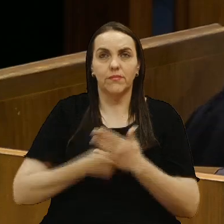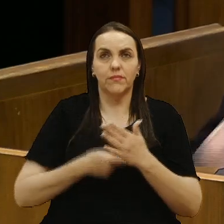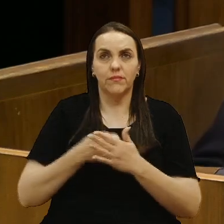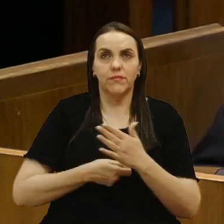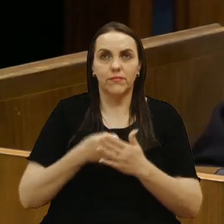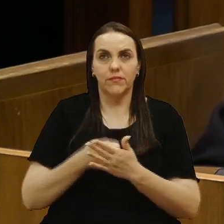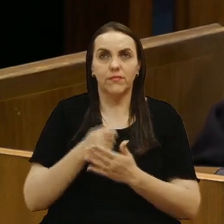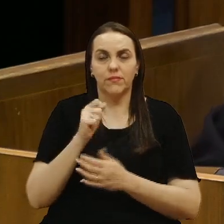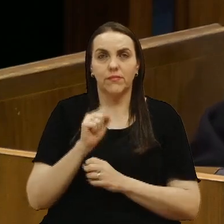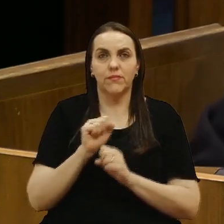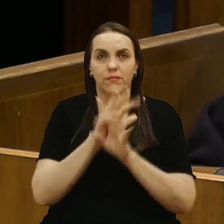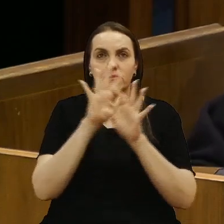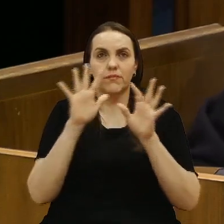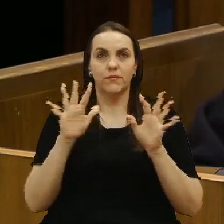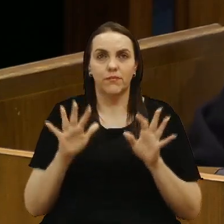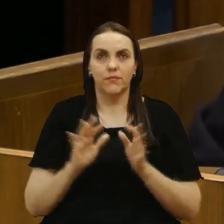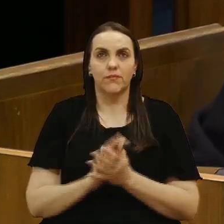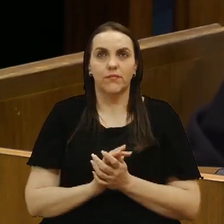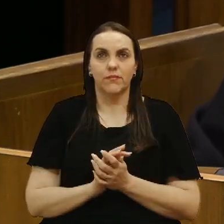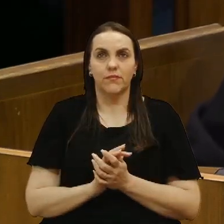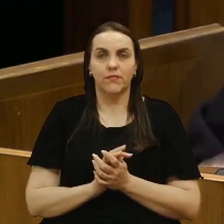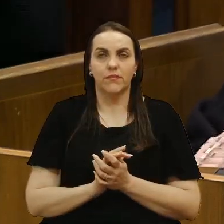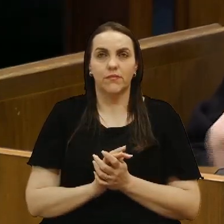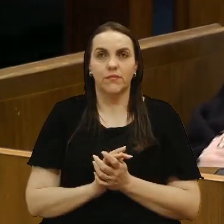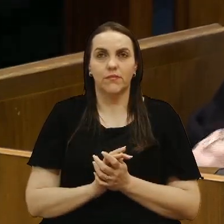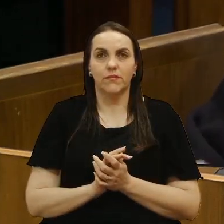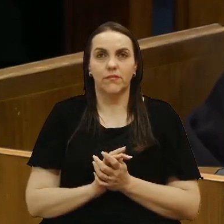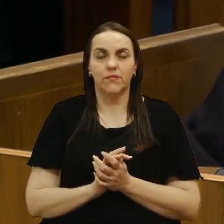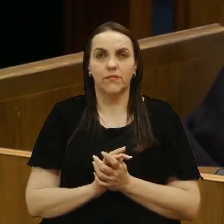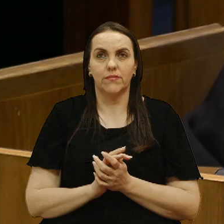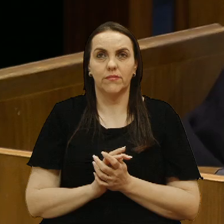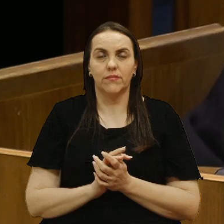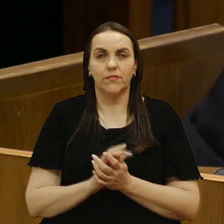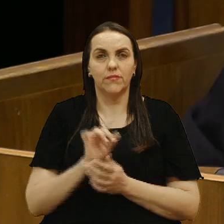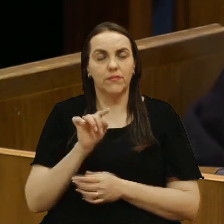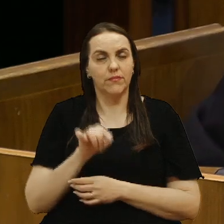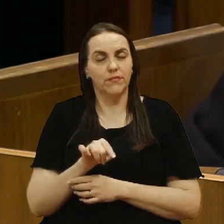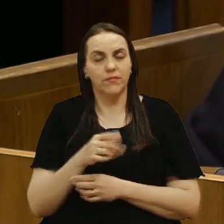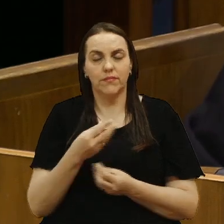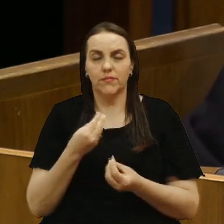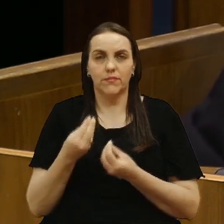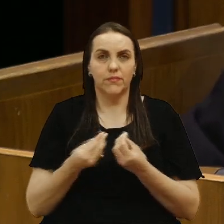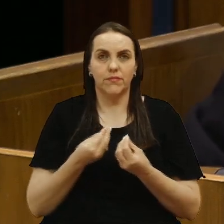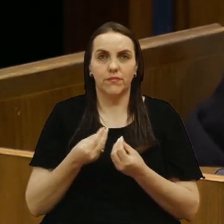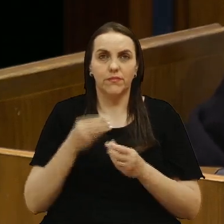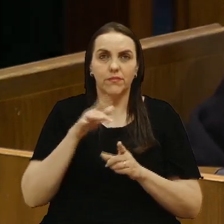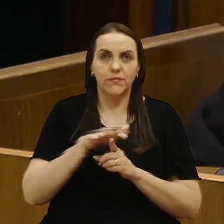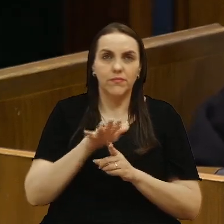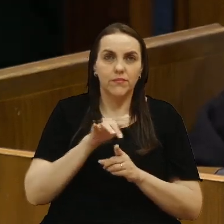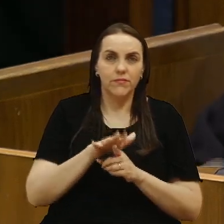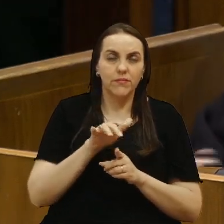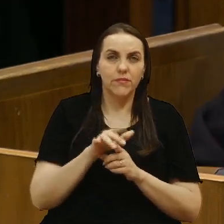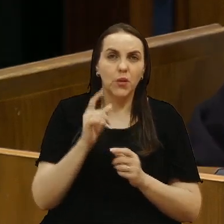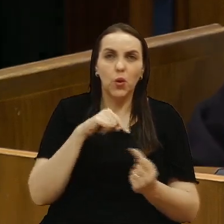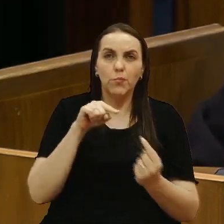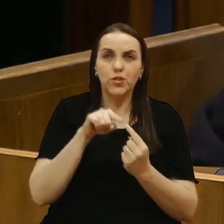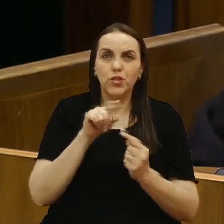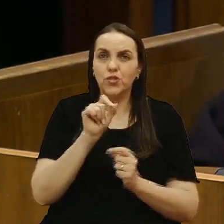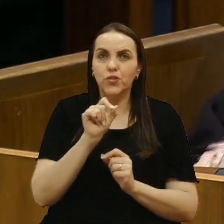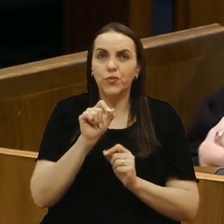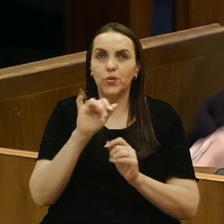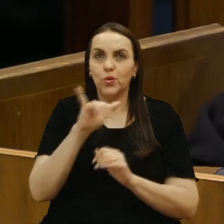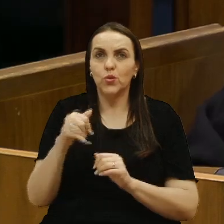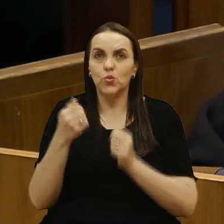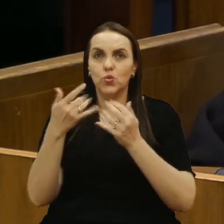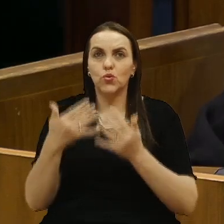tentativa clara de criar artificialmente uma demanda com o objetivo de